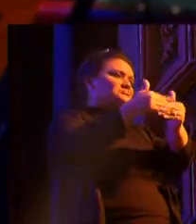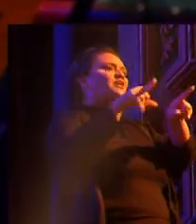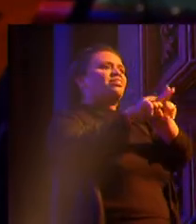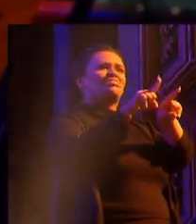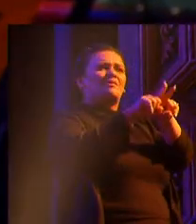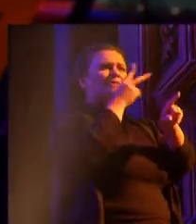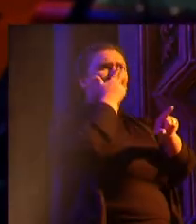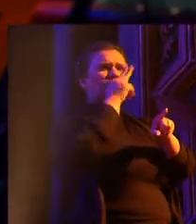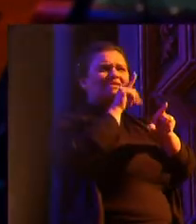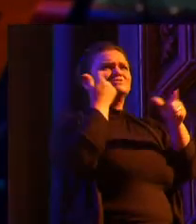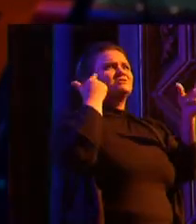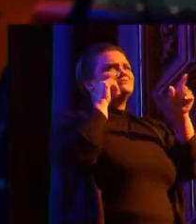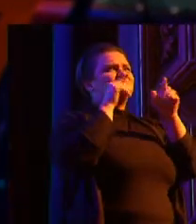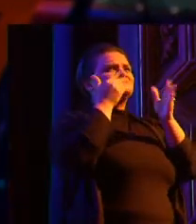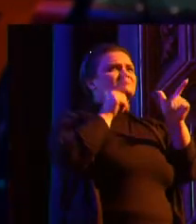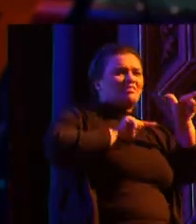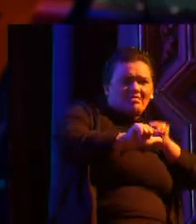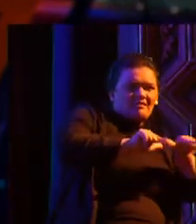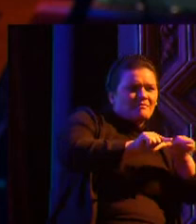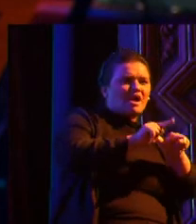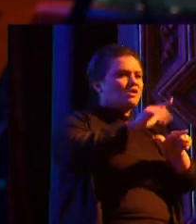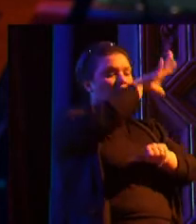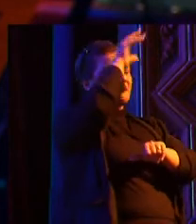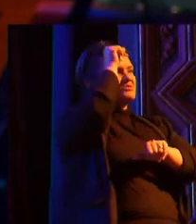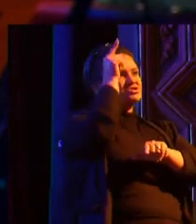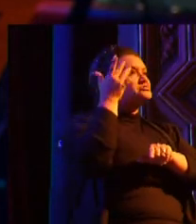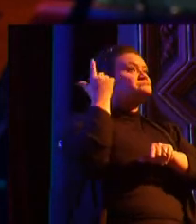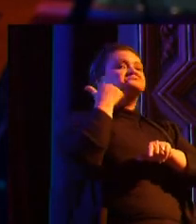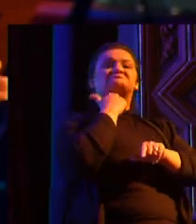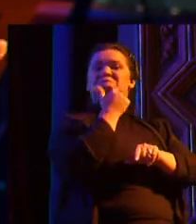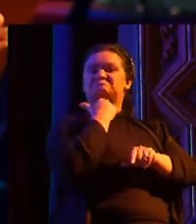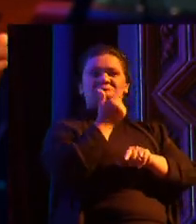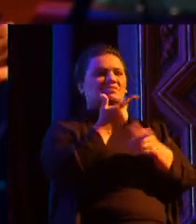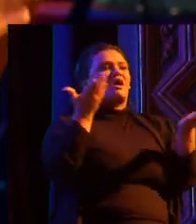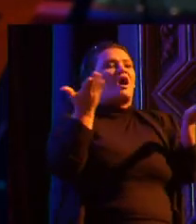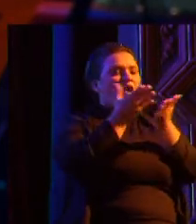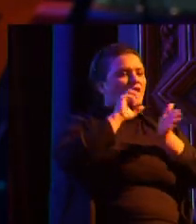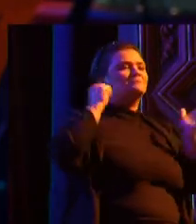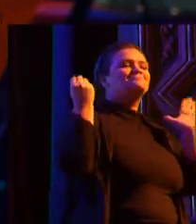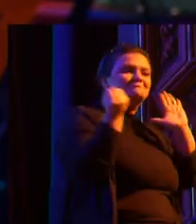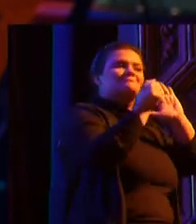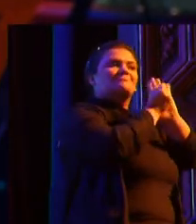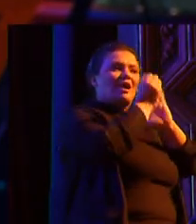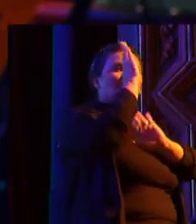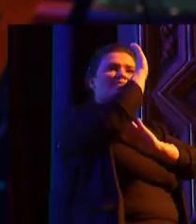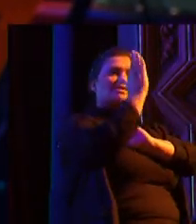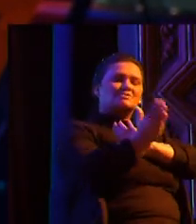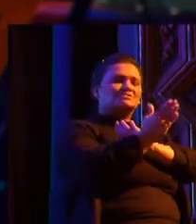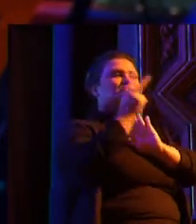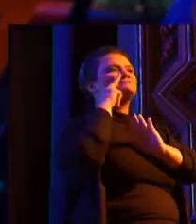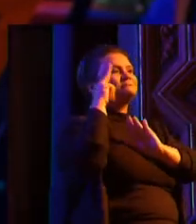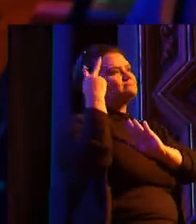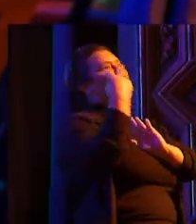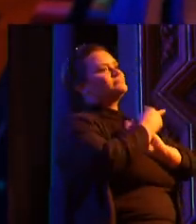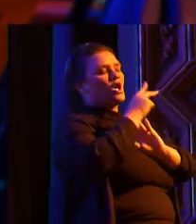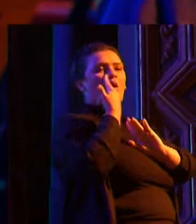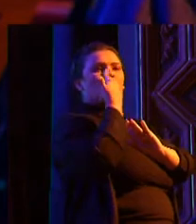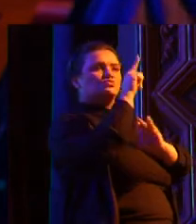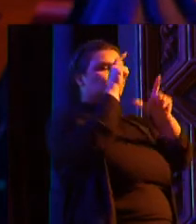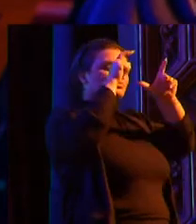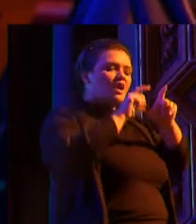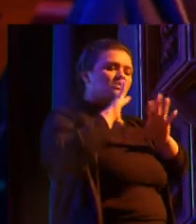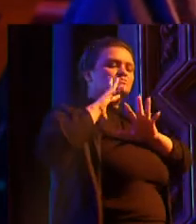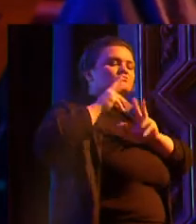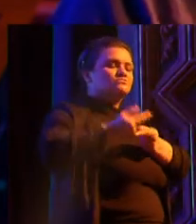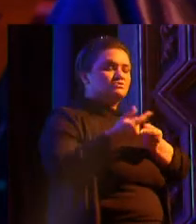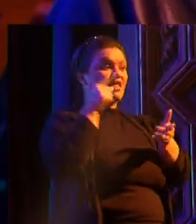o mercado onde a Amazônia não era reconhecida e virou um símbolo cultural para o Brasil e para outros lugares do mundo. Esse ano,